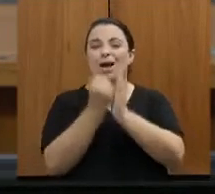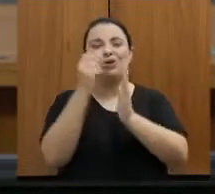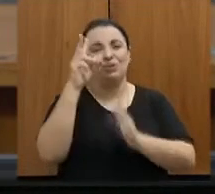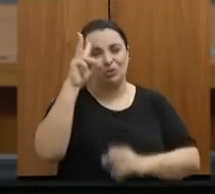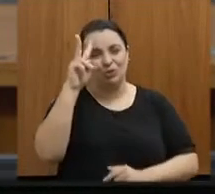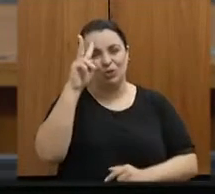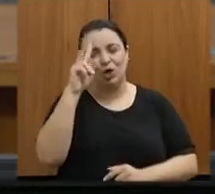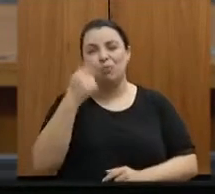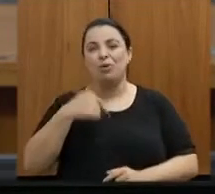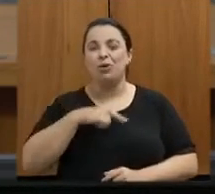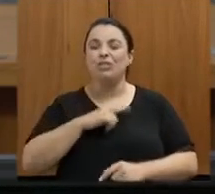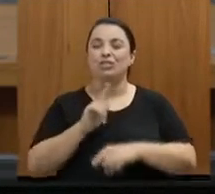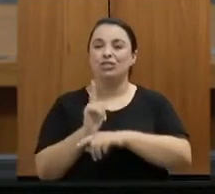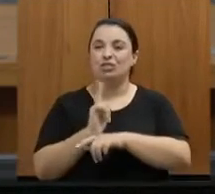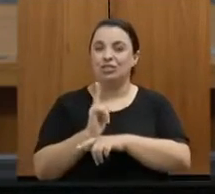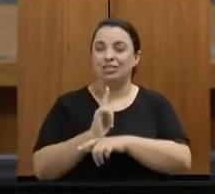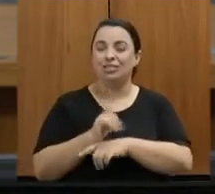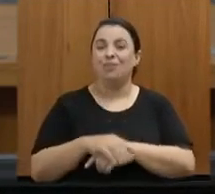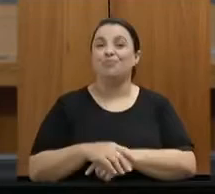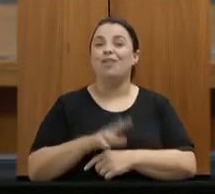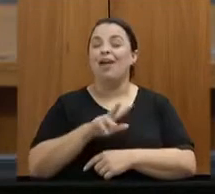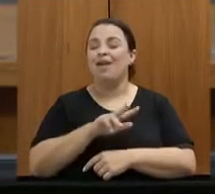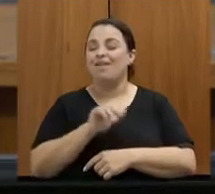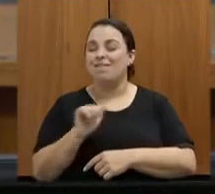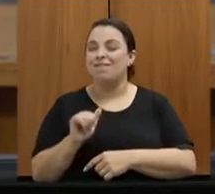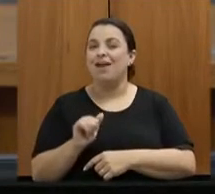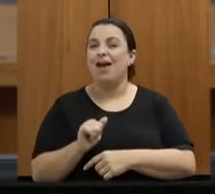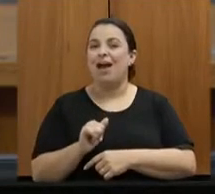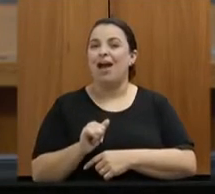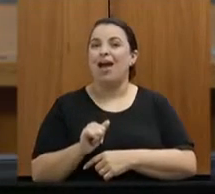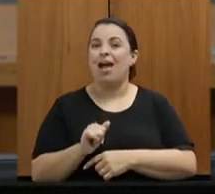que vai afetar não só Santa Luzia, mas a região inteira do Vertor Norte,